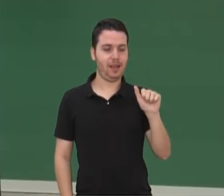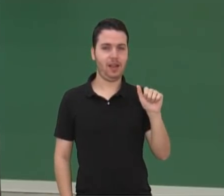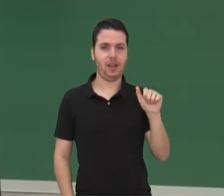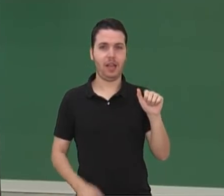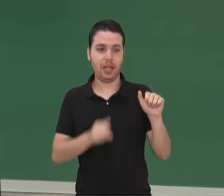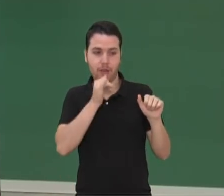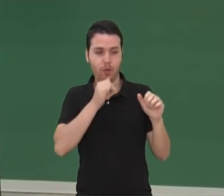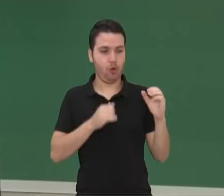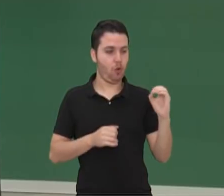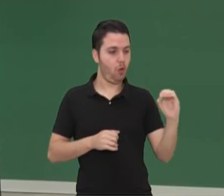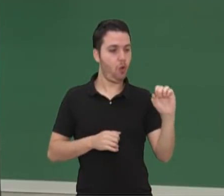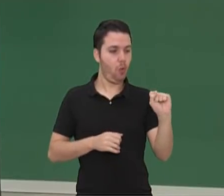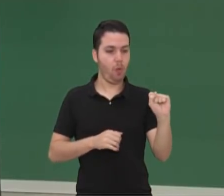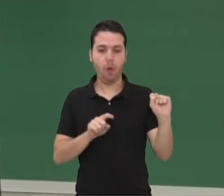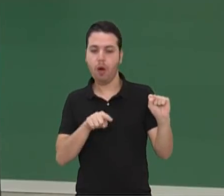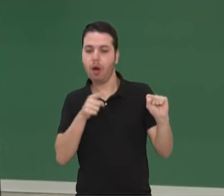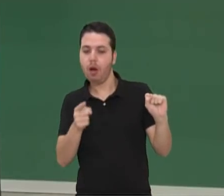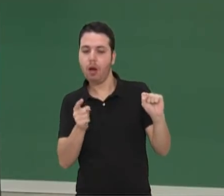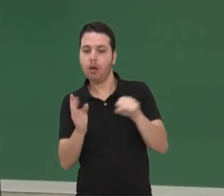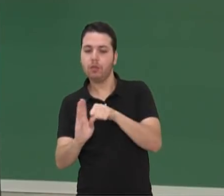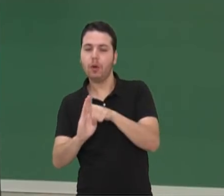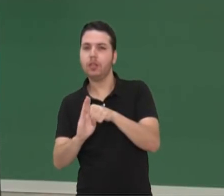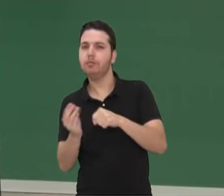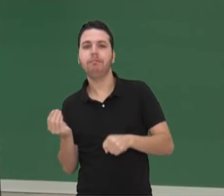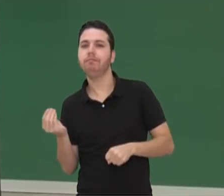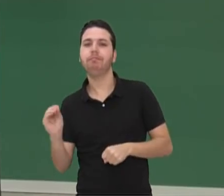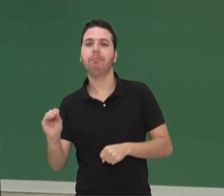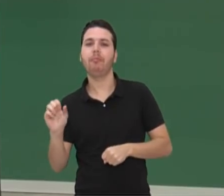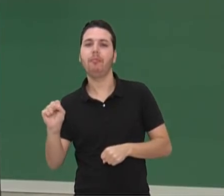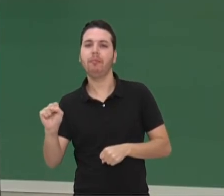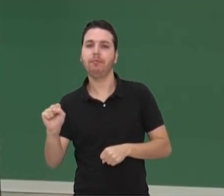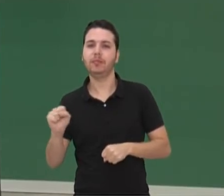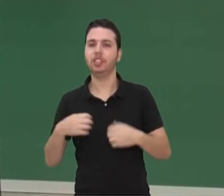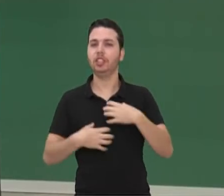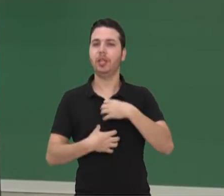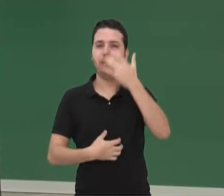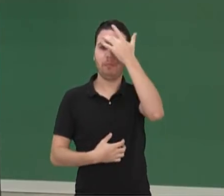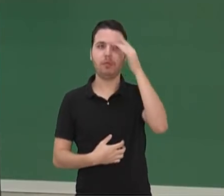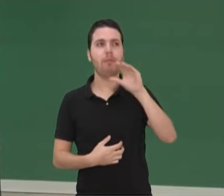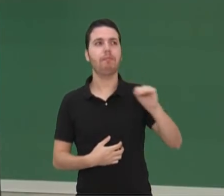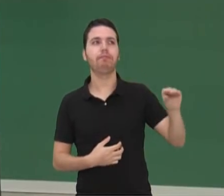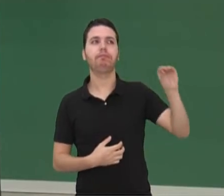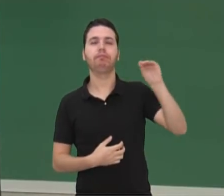marcamos no substantivo. Observe na fala das pessoas por aí,